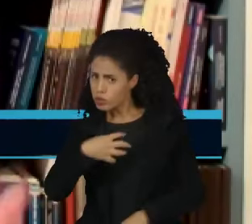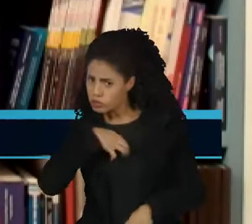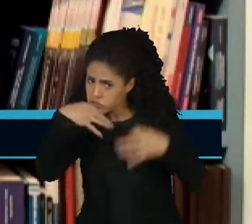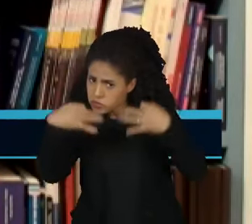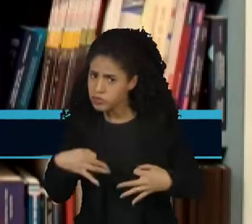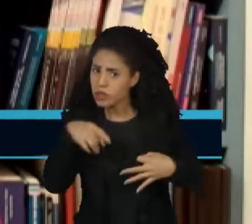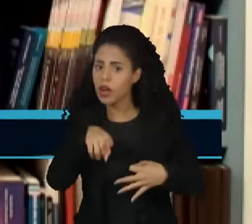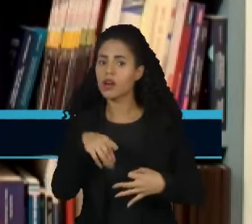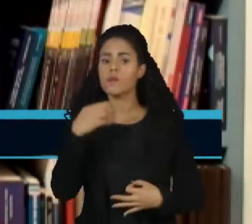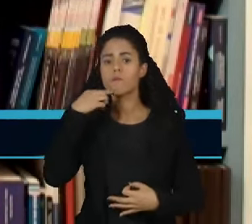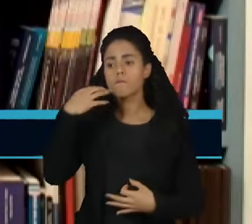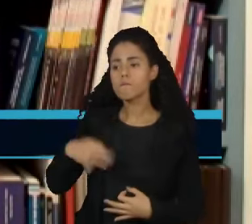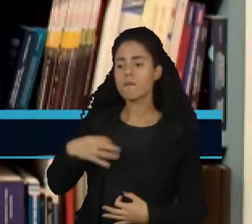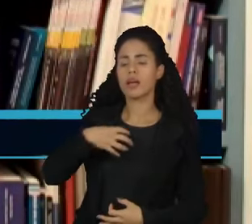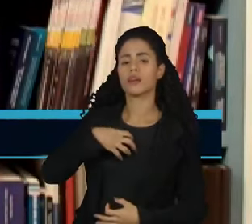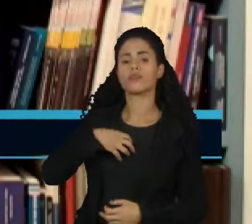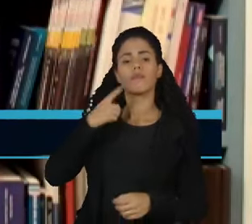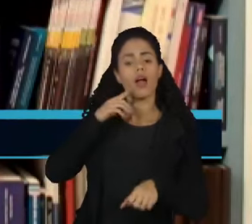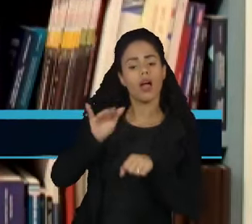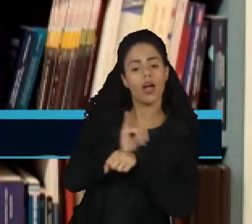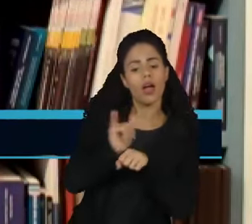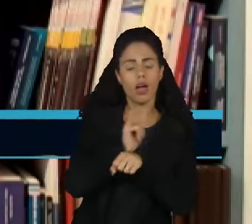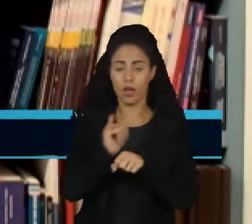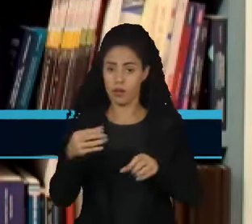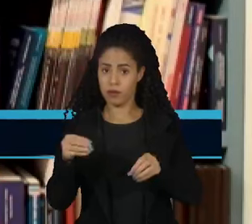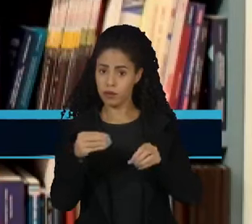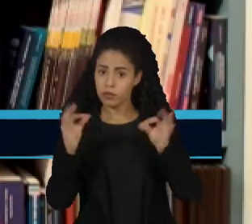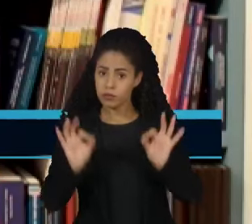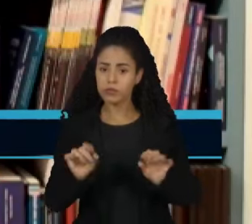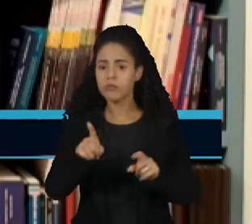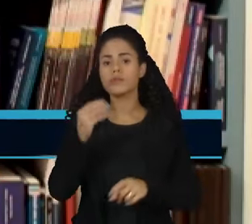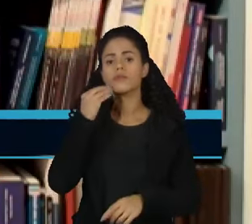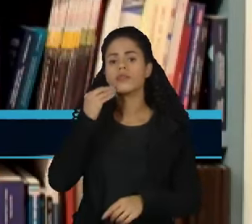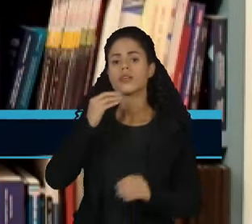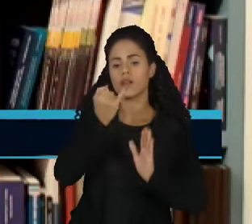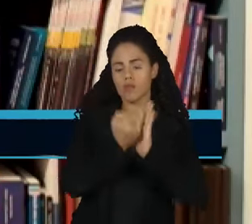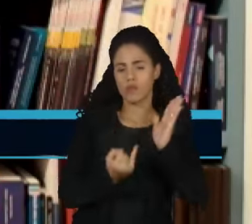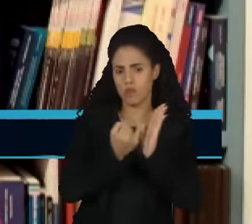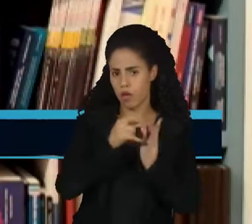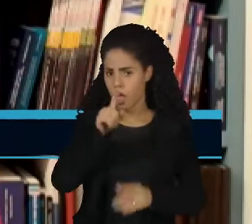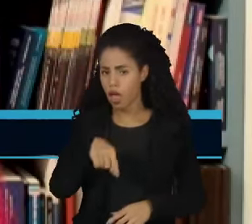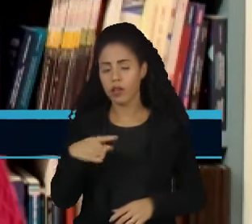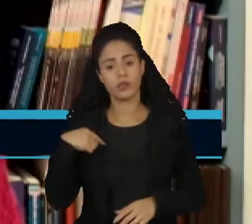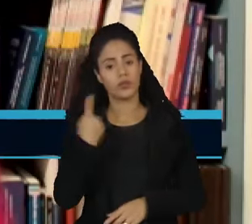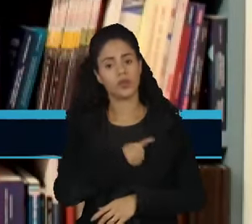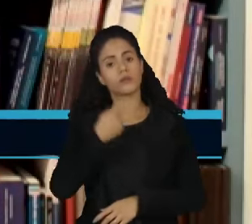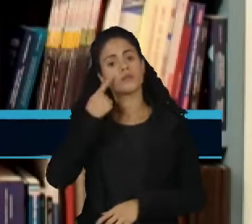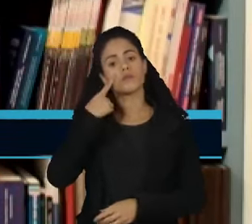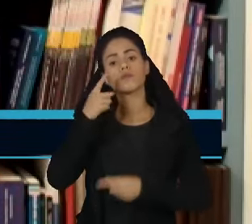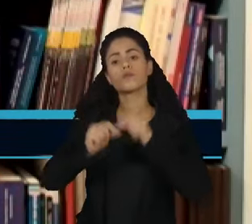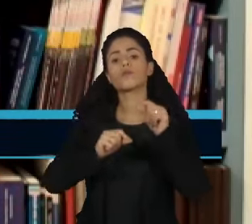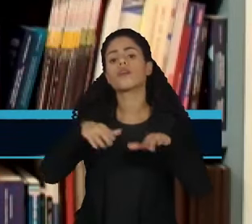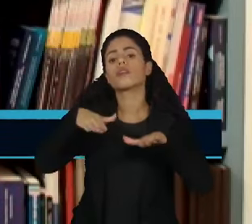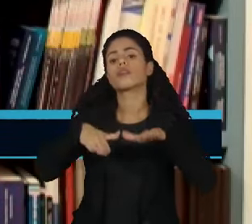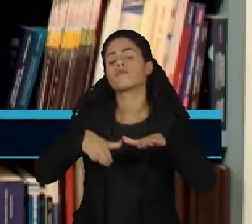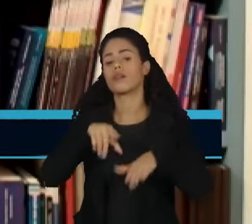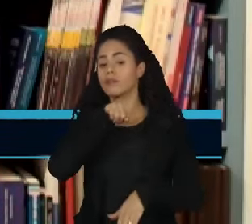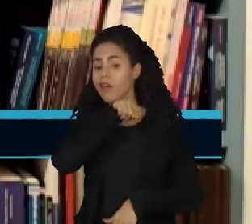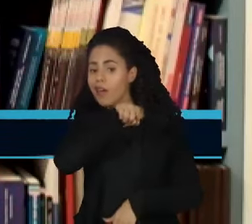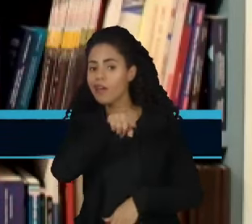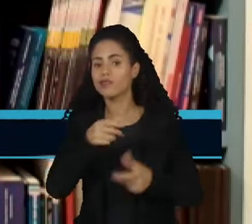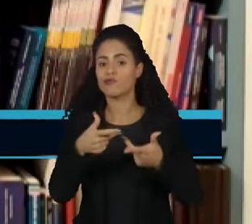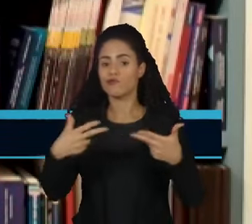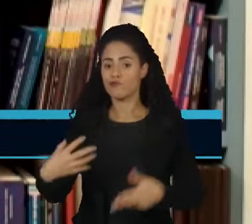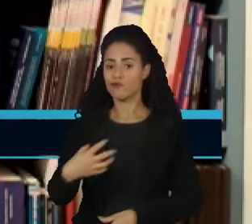mais eficiente de se fazer política de distribuição de renda. O que a gente defende é que essa